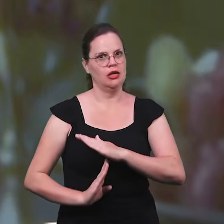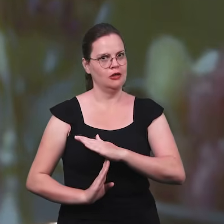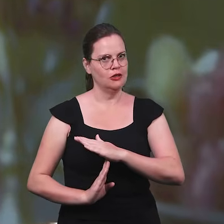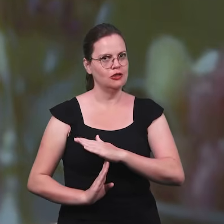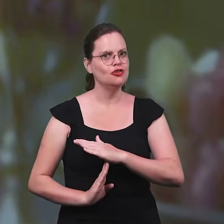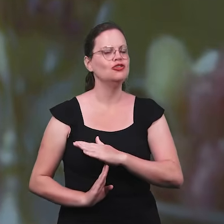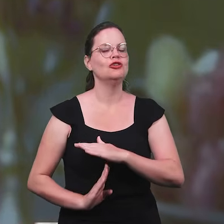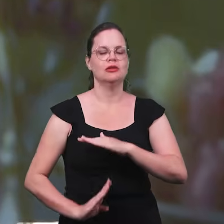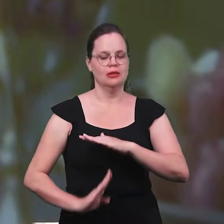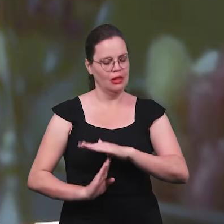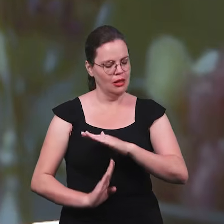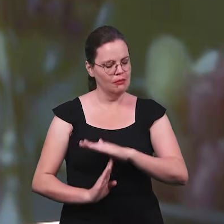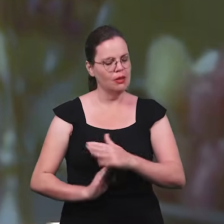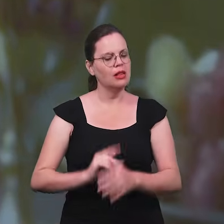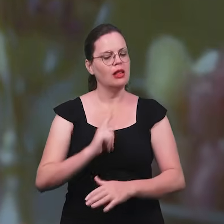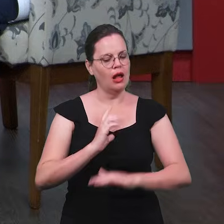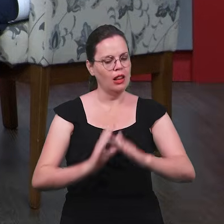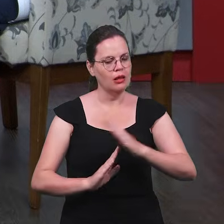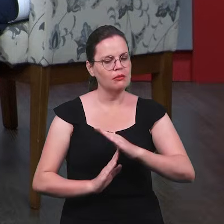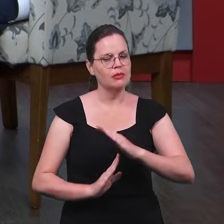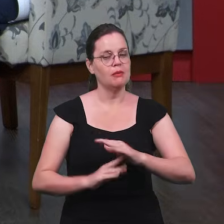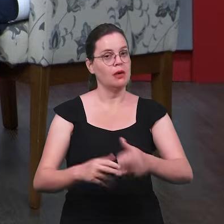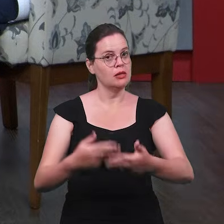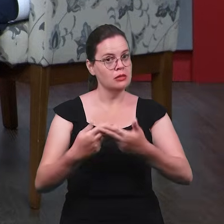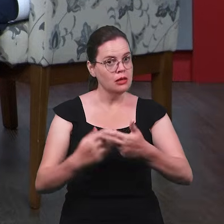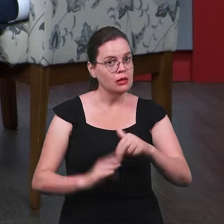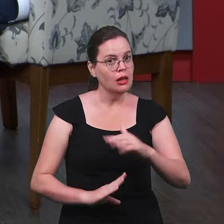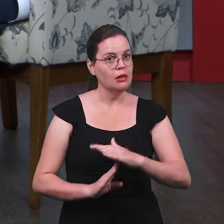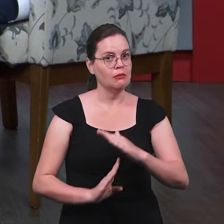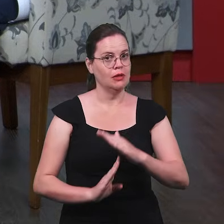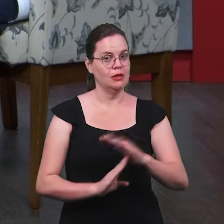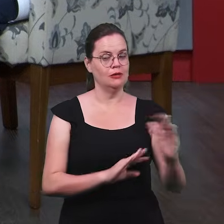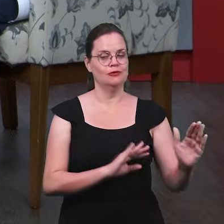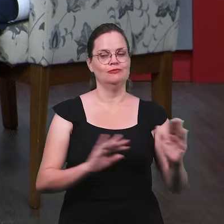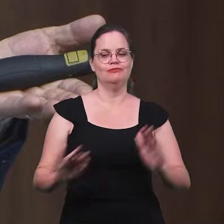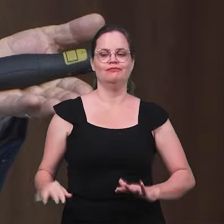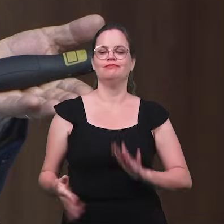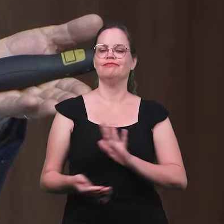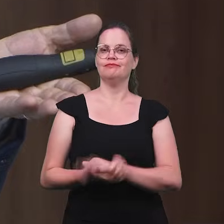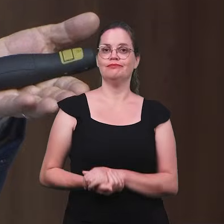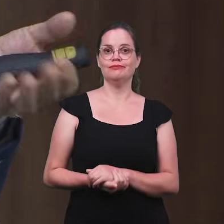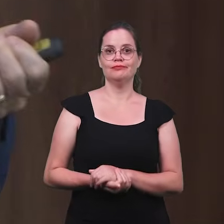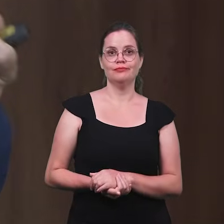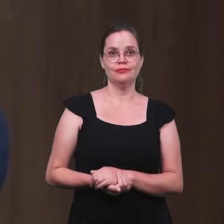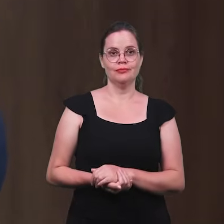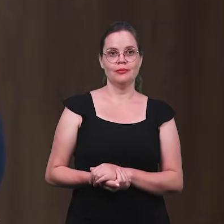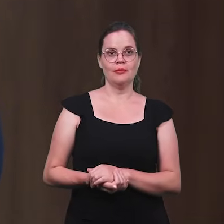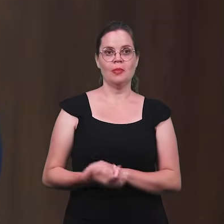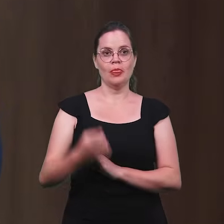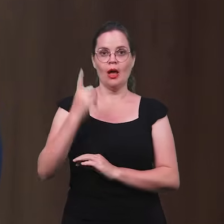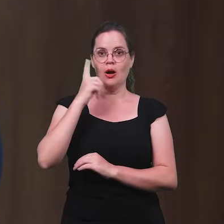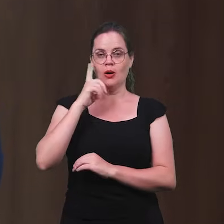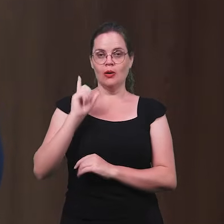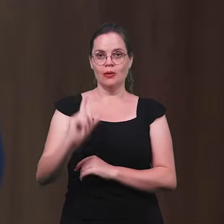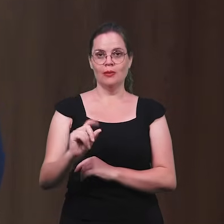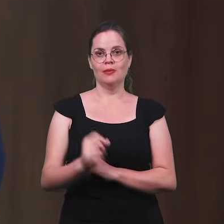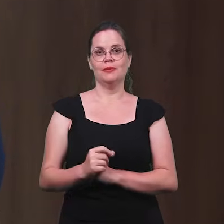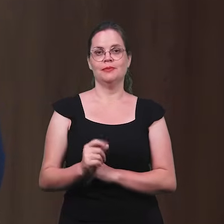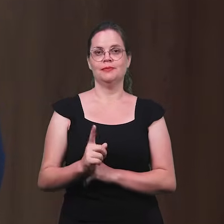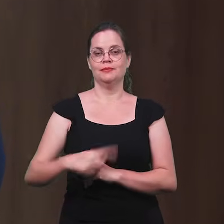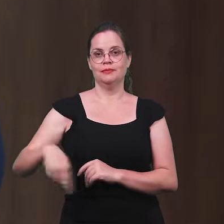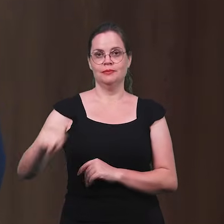Perfeitamente. Deus tem o seu limite. Bom, então se observa